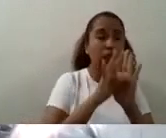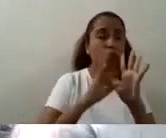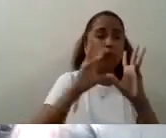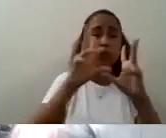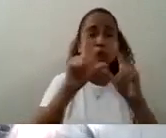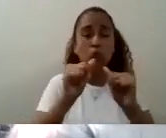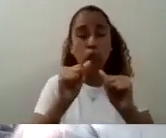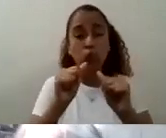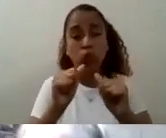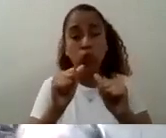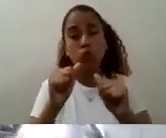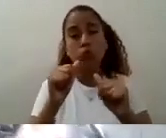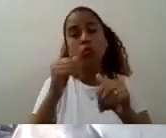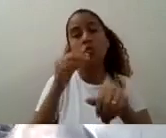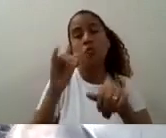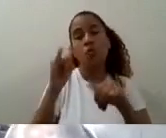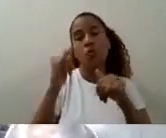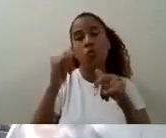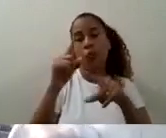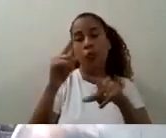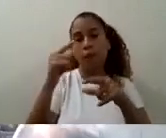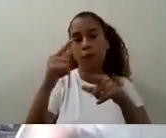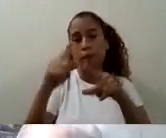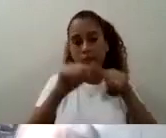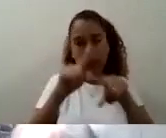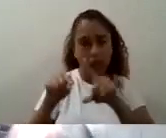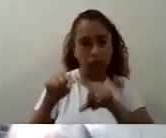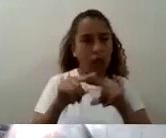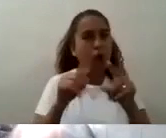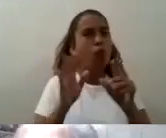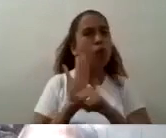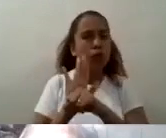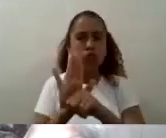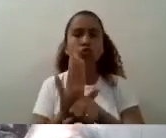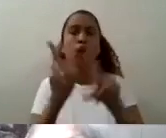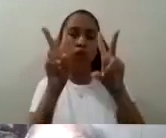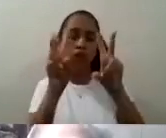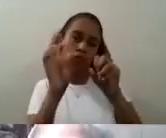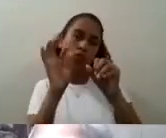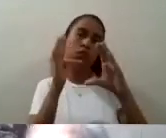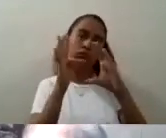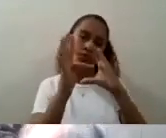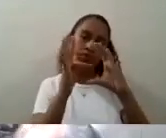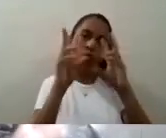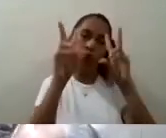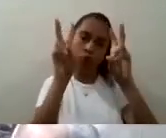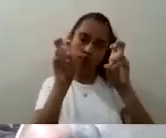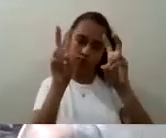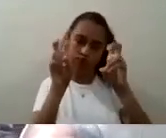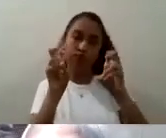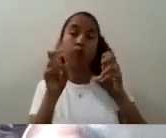materiais preparados para os mais diferentes públicos sobre o tema da campanha. Então,